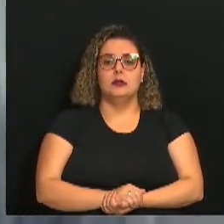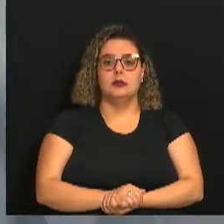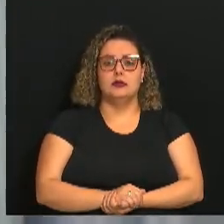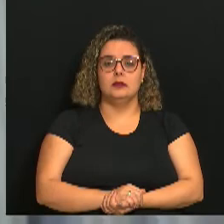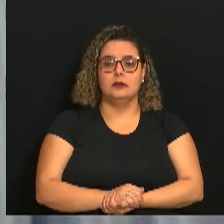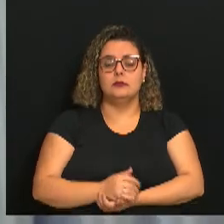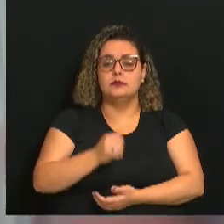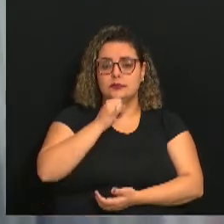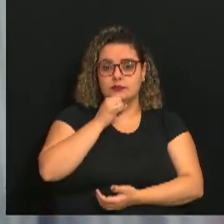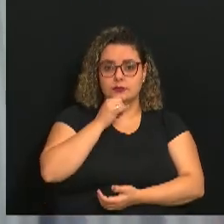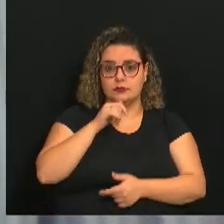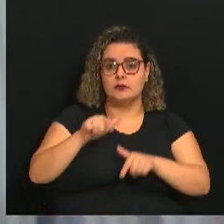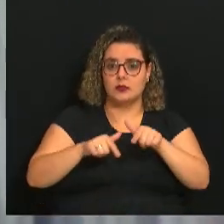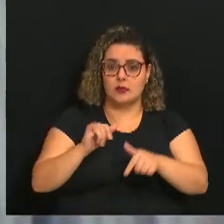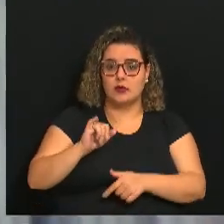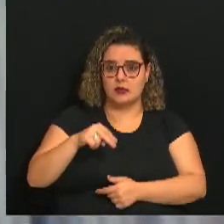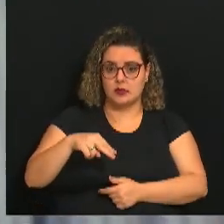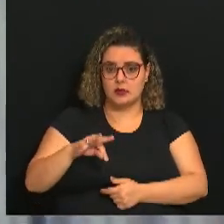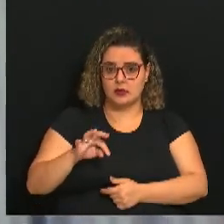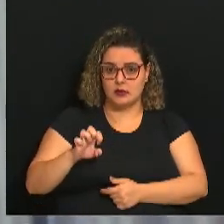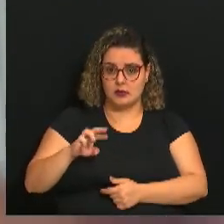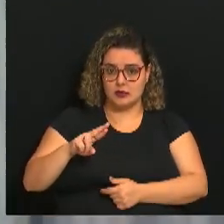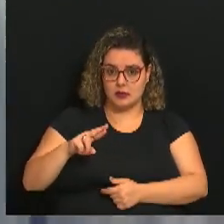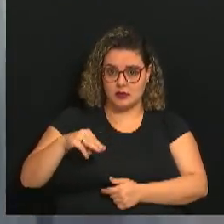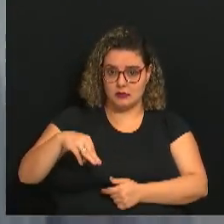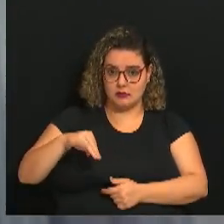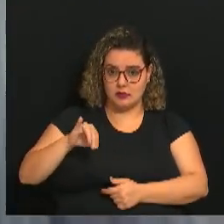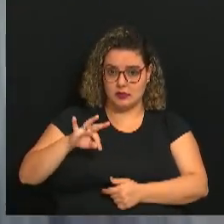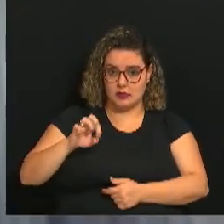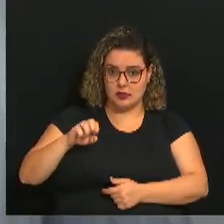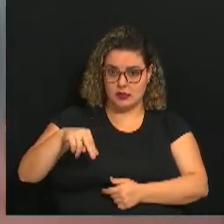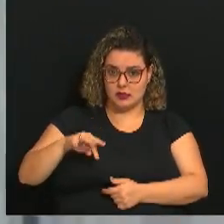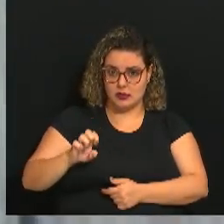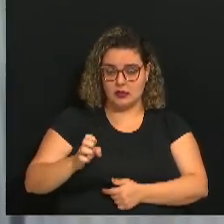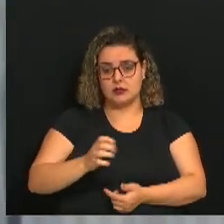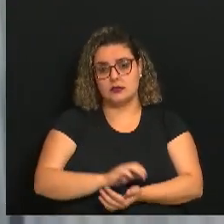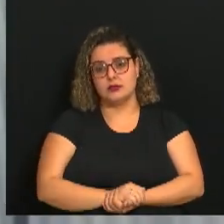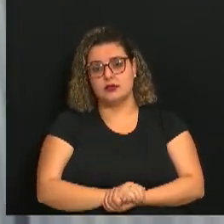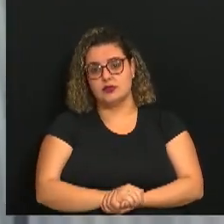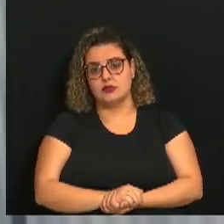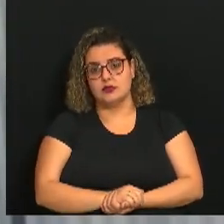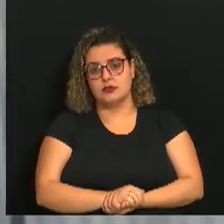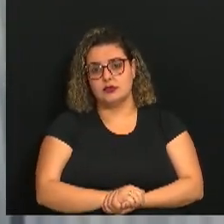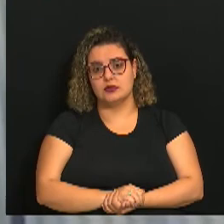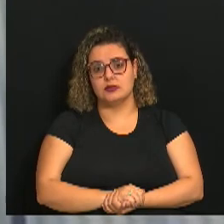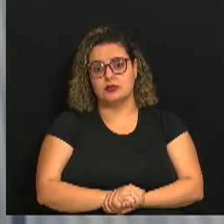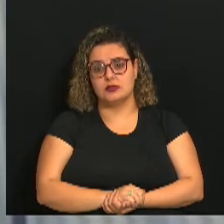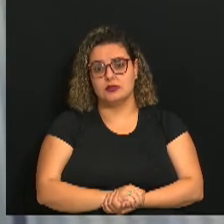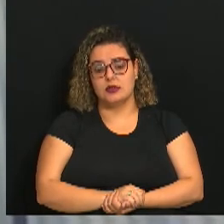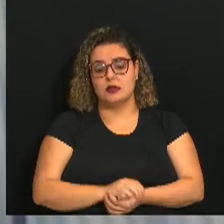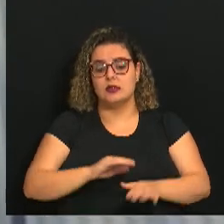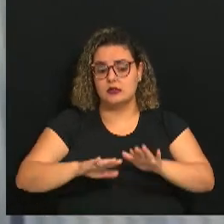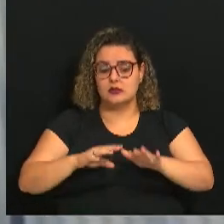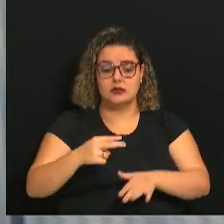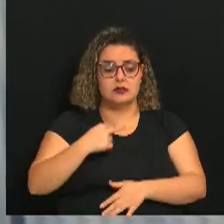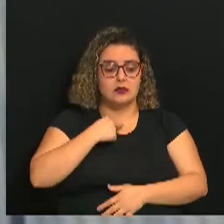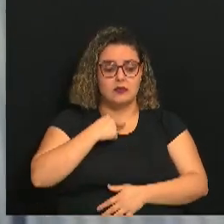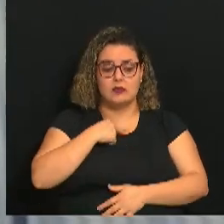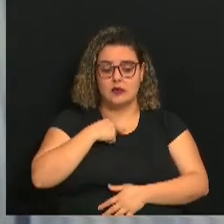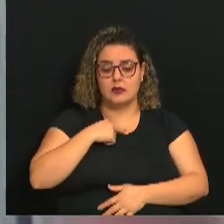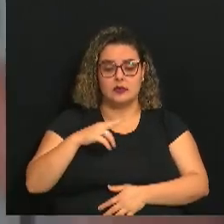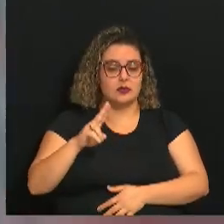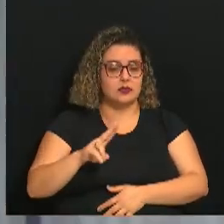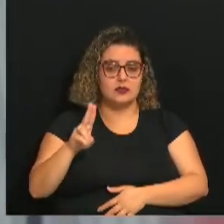porque poderia se ver, né, dentro do edital, como essa modalidade não poder ser empregada pela